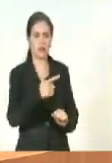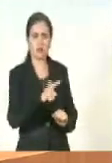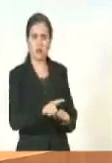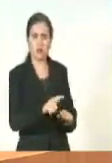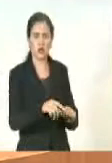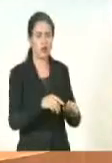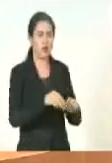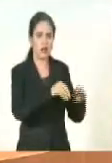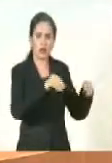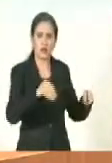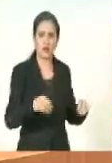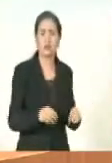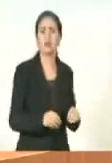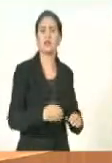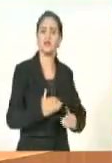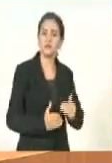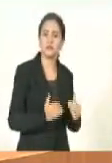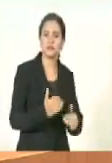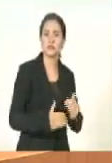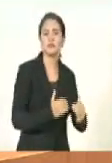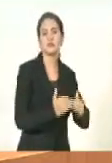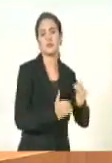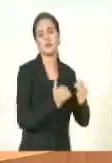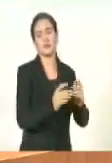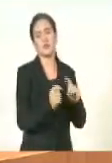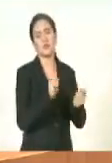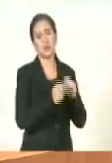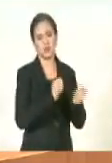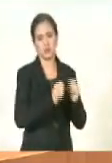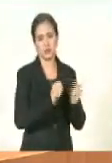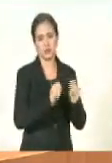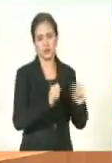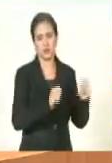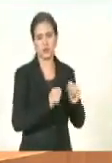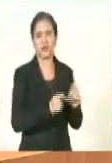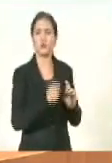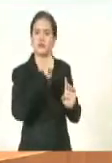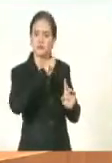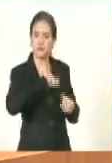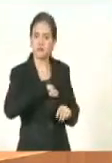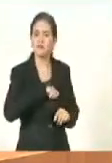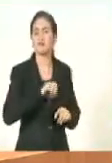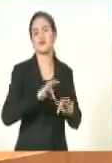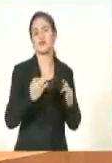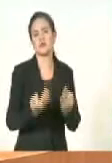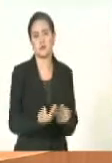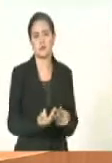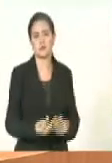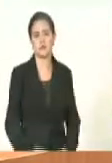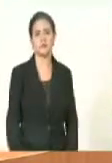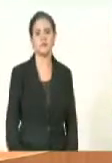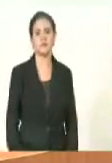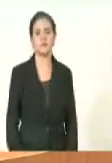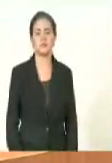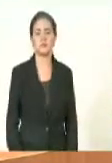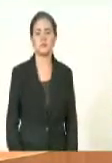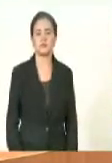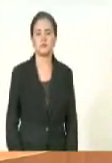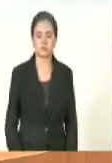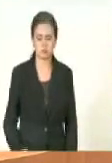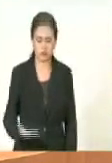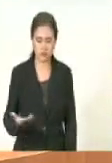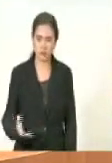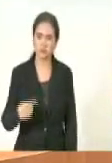trabalho, desenvolver a sua atividade econômica e, assim, sustentar com dignidade sua família. Então, estes empreendimentos que nós